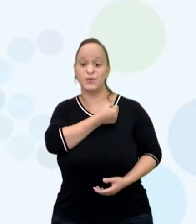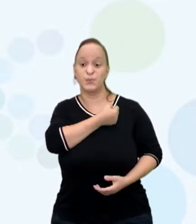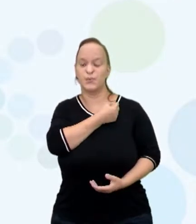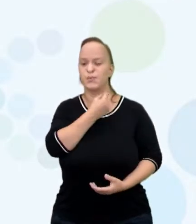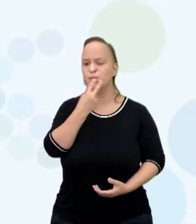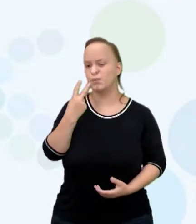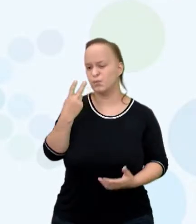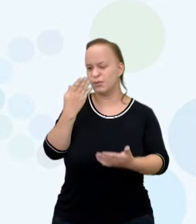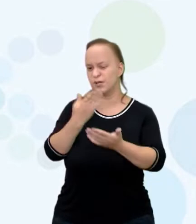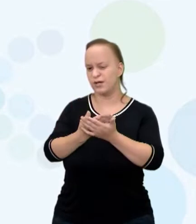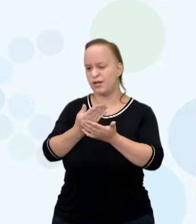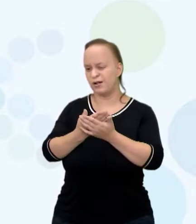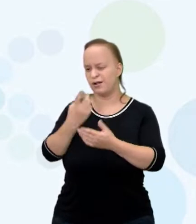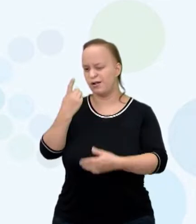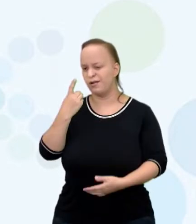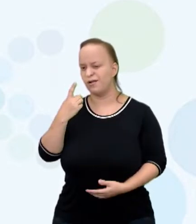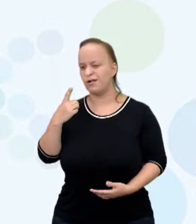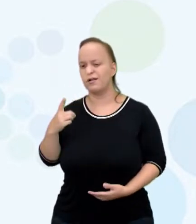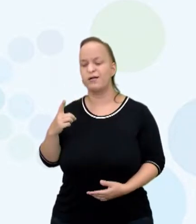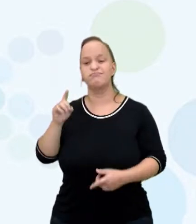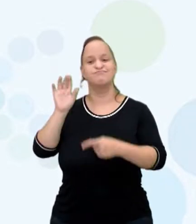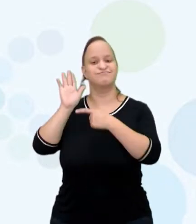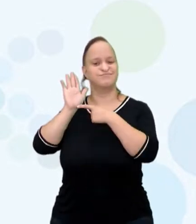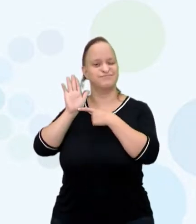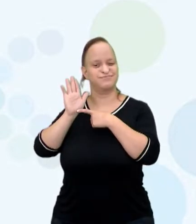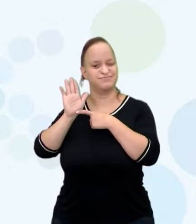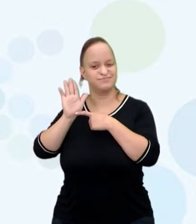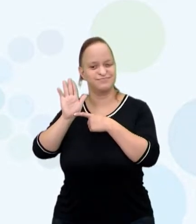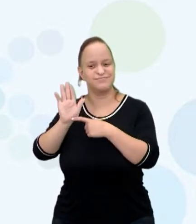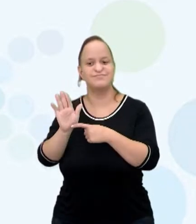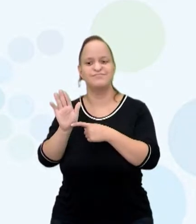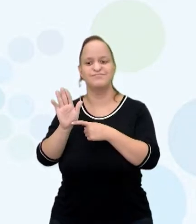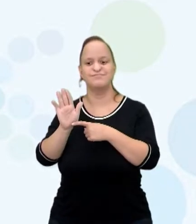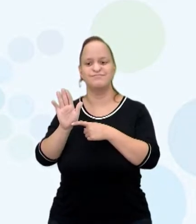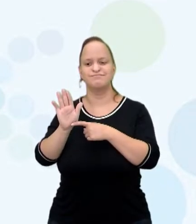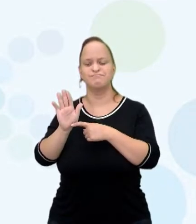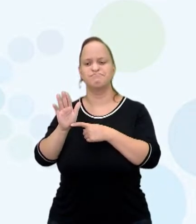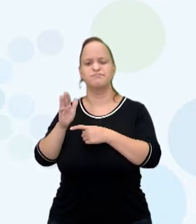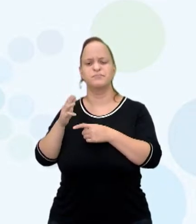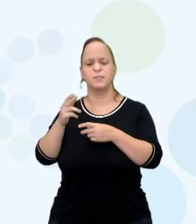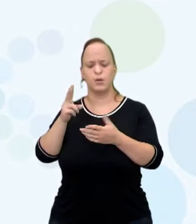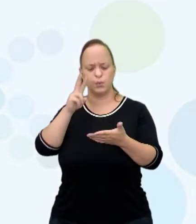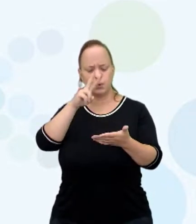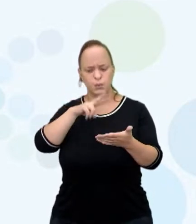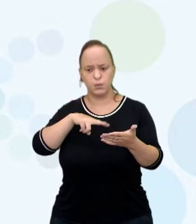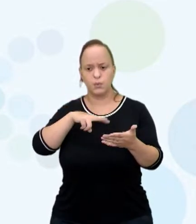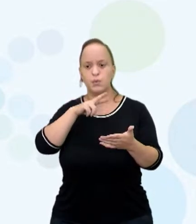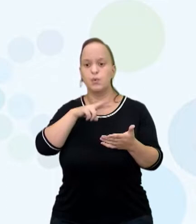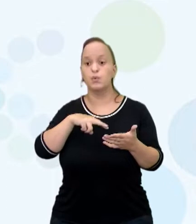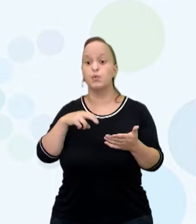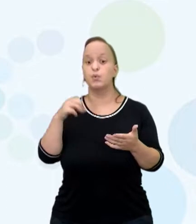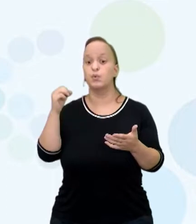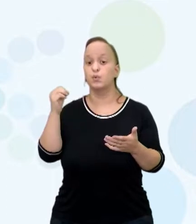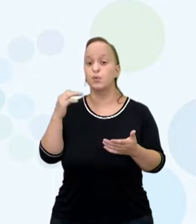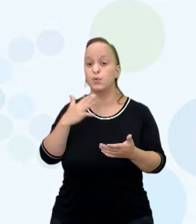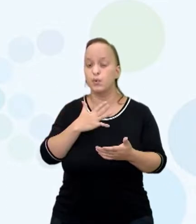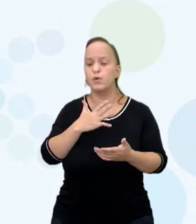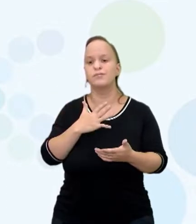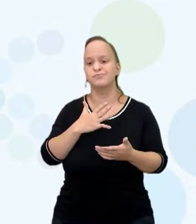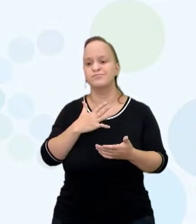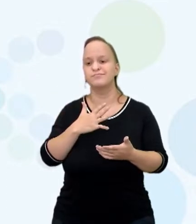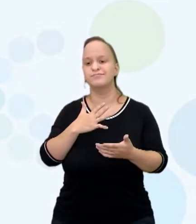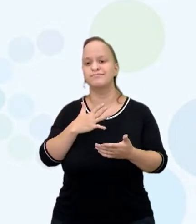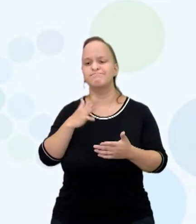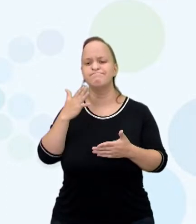aula, a gente fez finalmente a nossa amra de propagandas, de releitura. Eu e o professor Anderson estivemos junto com vocês